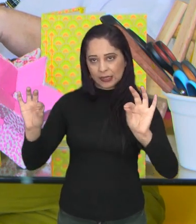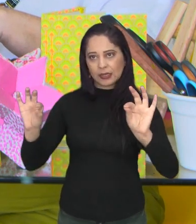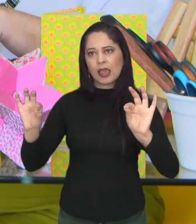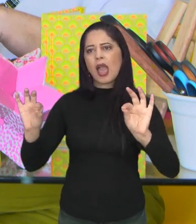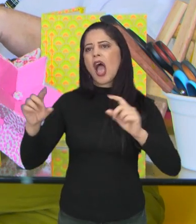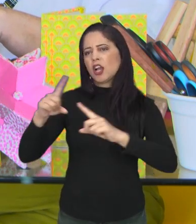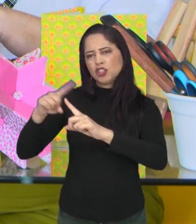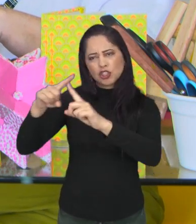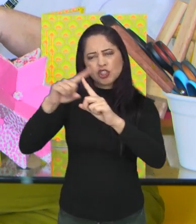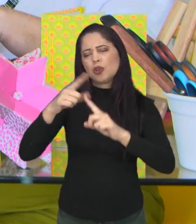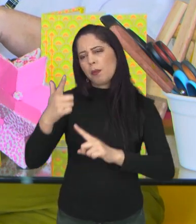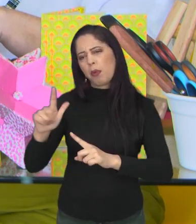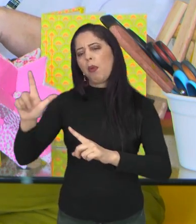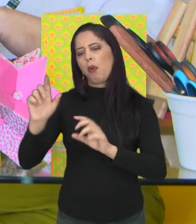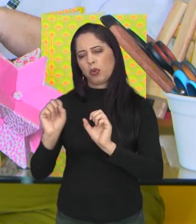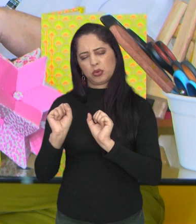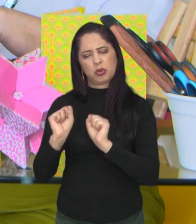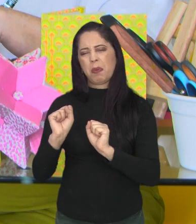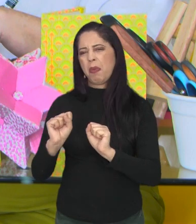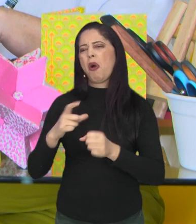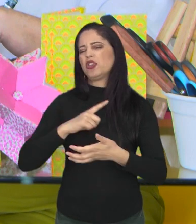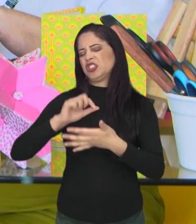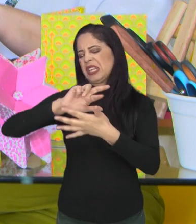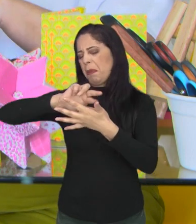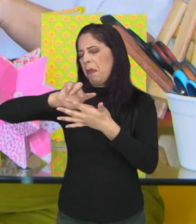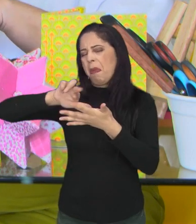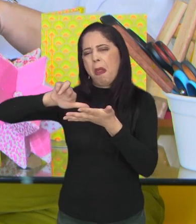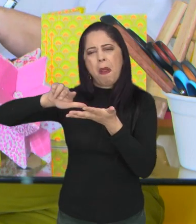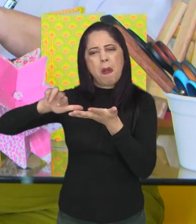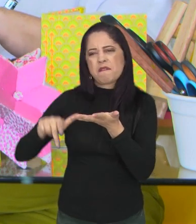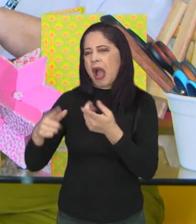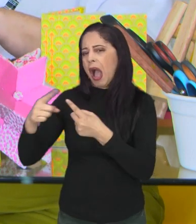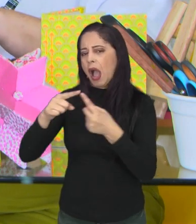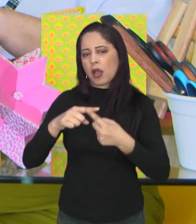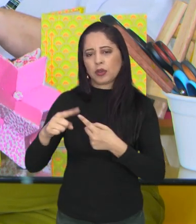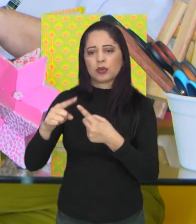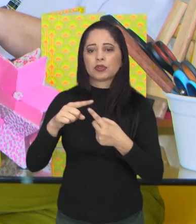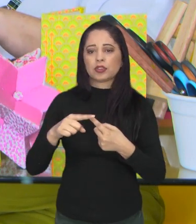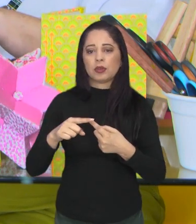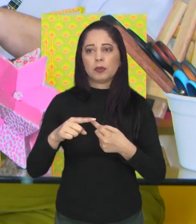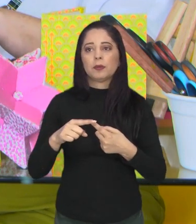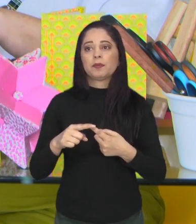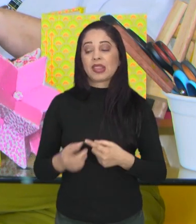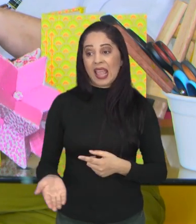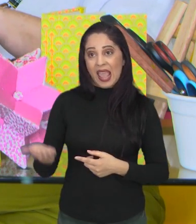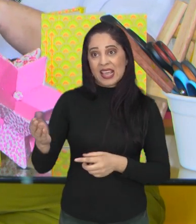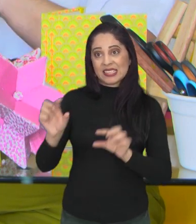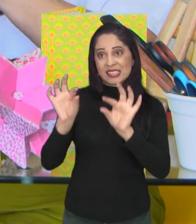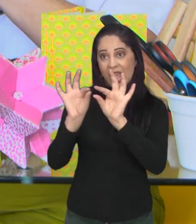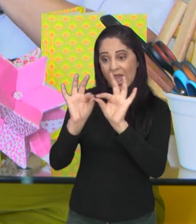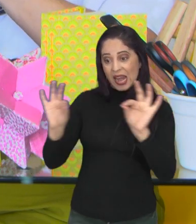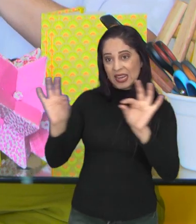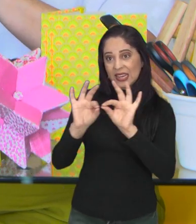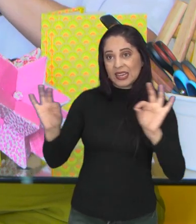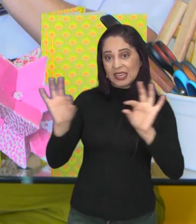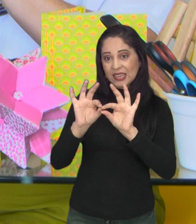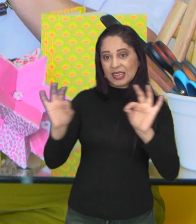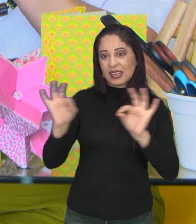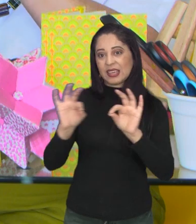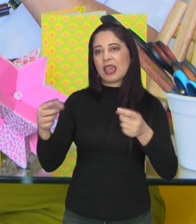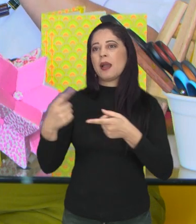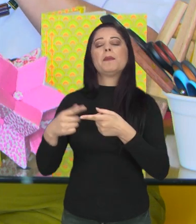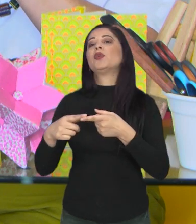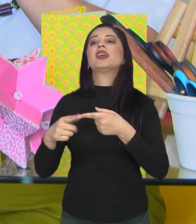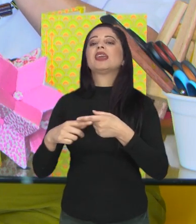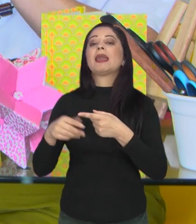utilizada outros tipos de linhas existem linhas de várias tipos essa encerada porque ela ela permite que o papel não